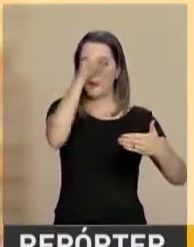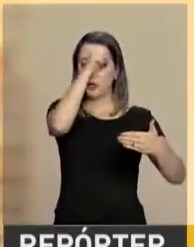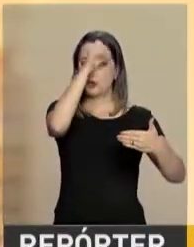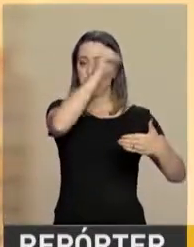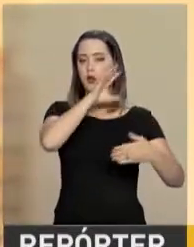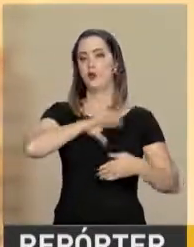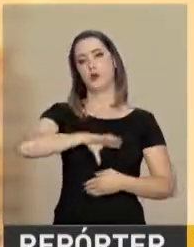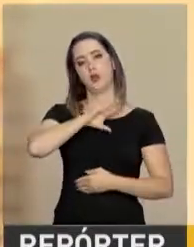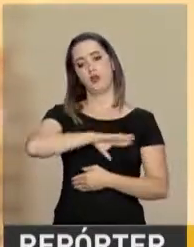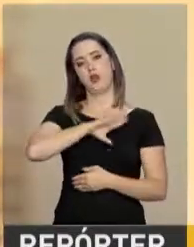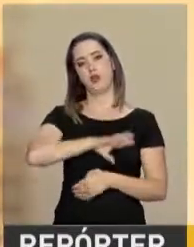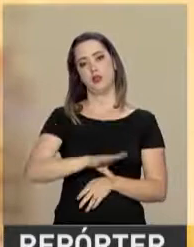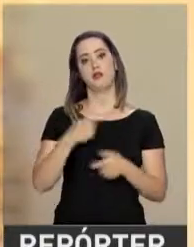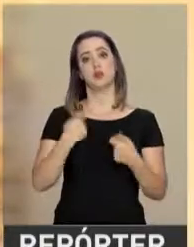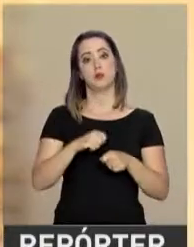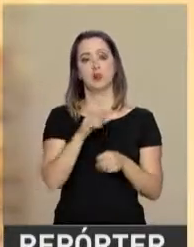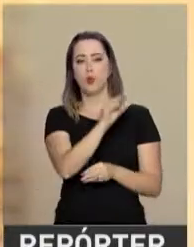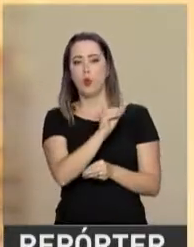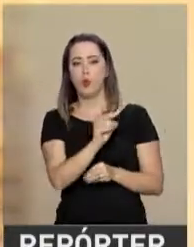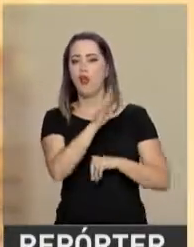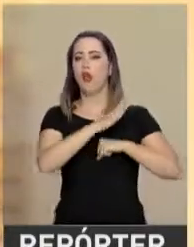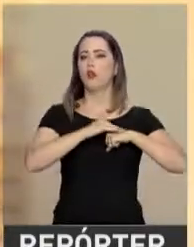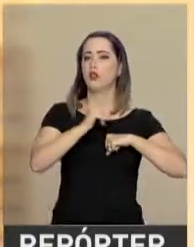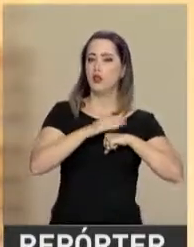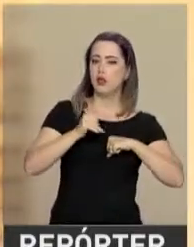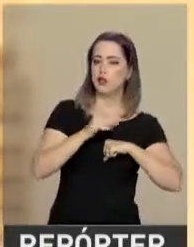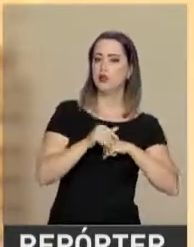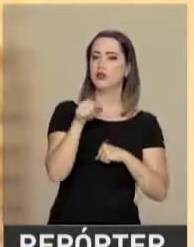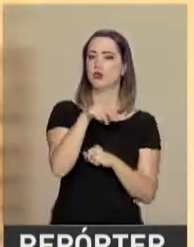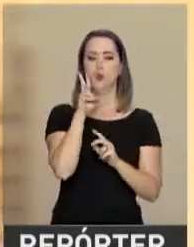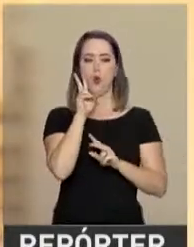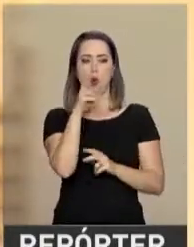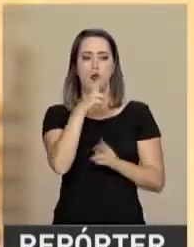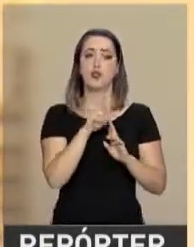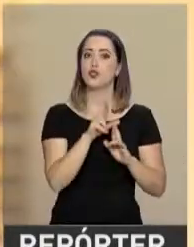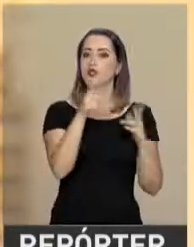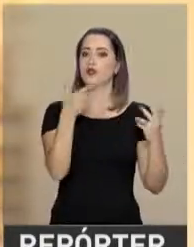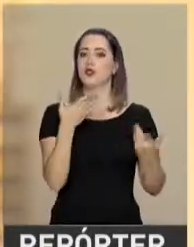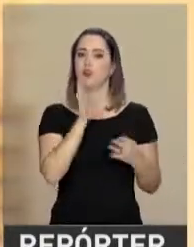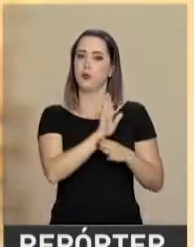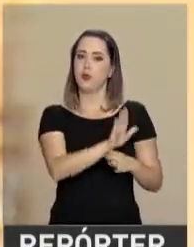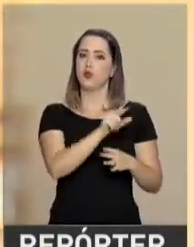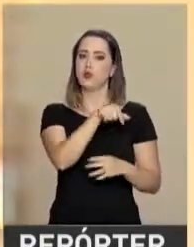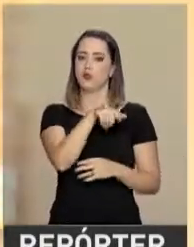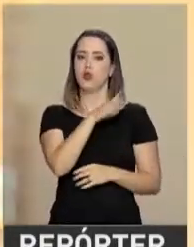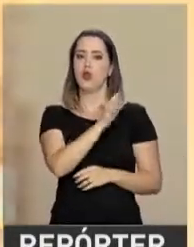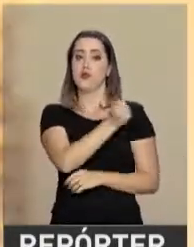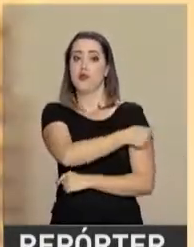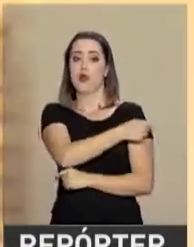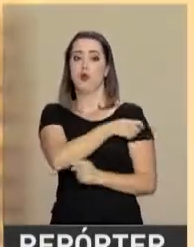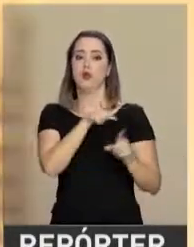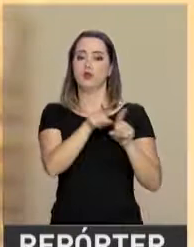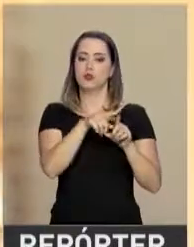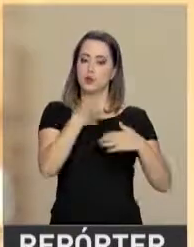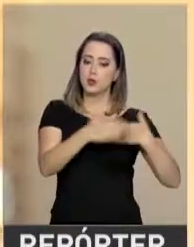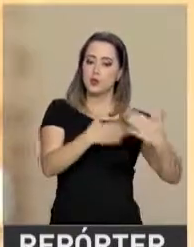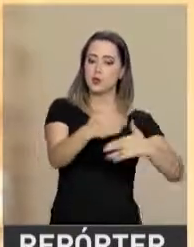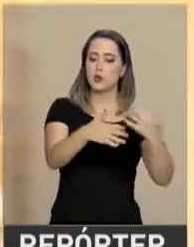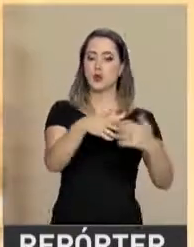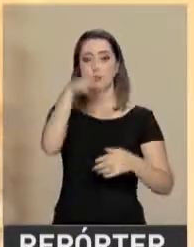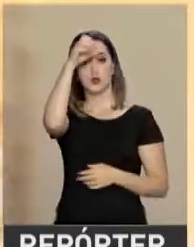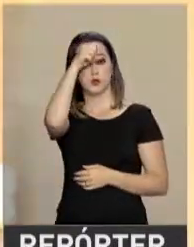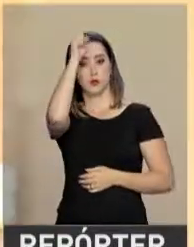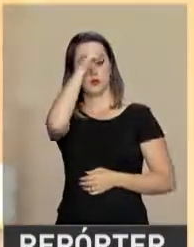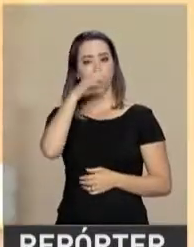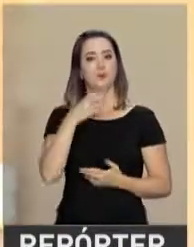e então a gente tem que ter esse carinho esse olhar diferenciado pra tá dando suporte para esse aluno também nesse processo de aquisição